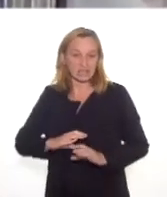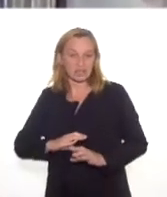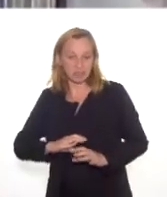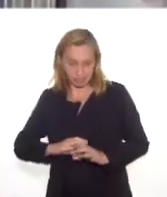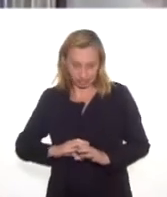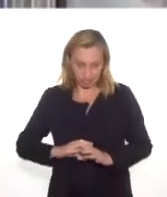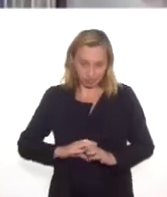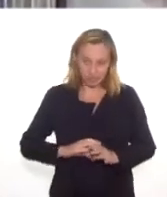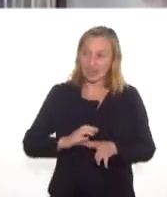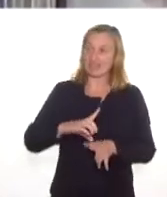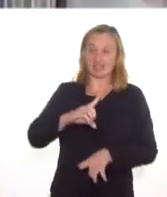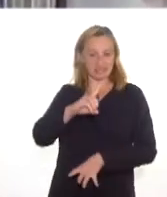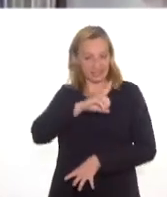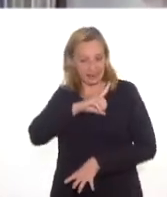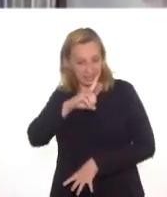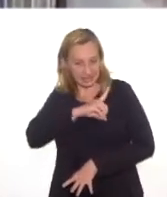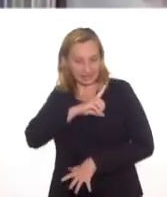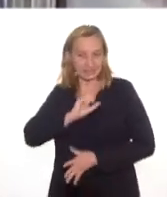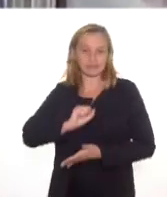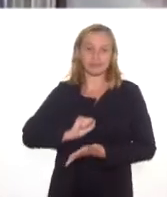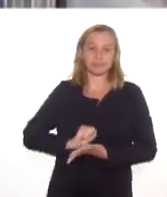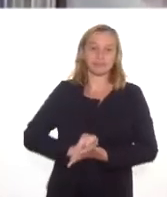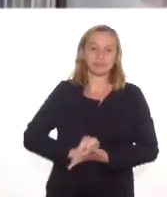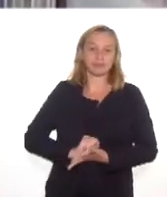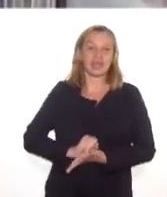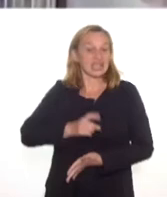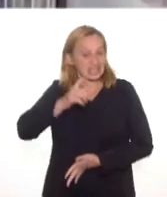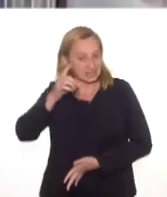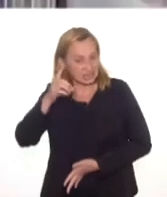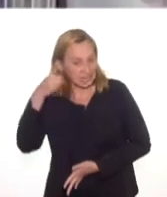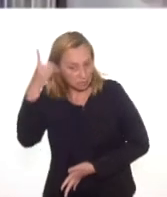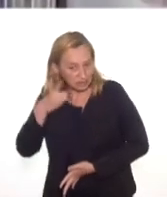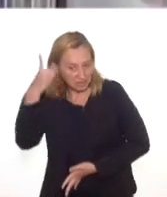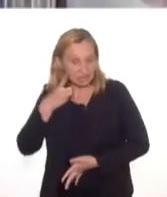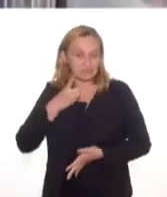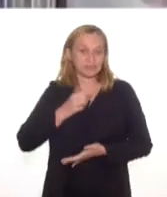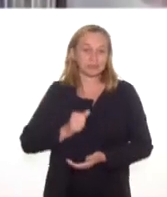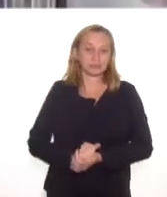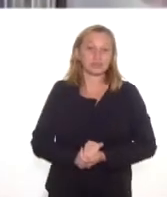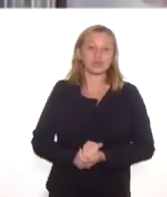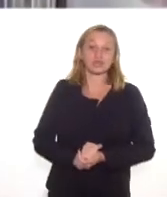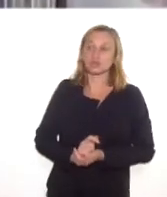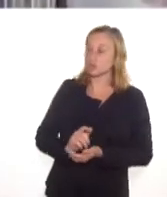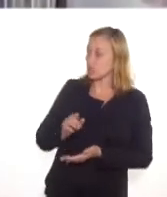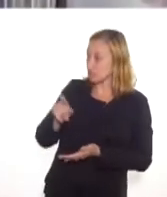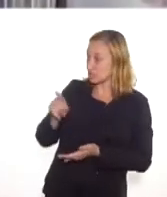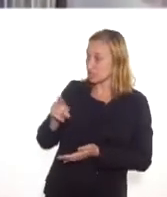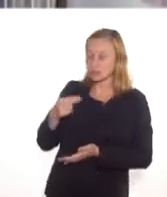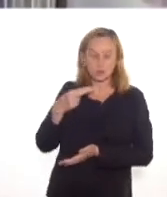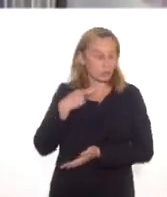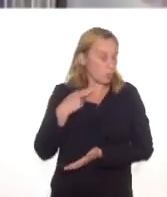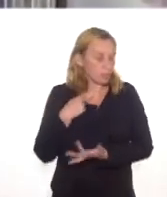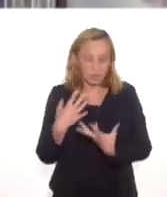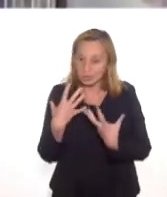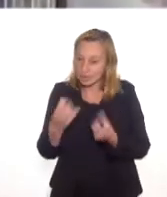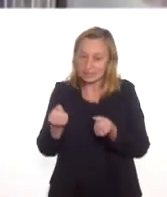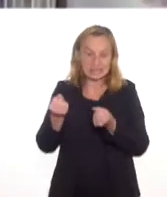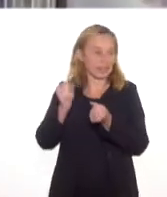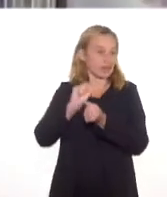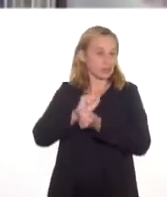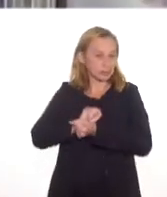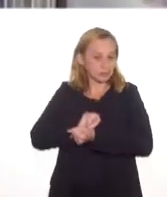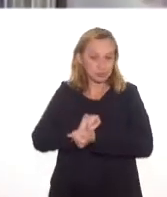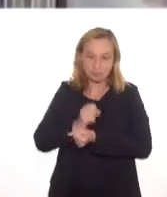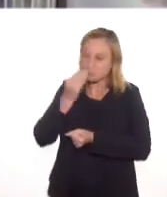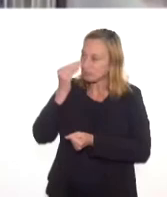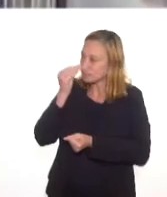como delegada, como deputada, então, isto daí nós não podemos, de forma alguma, aceitar